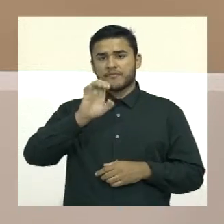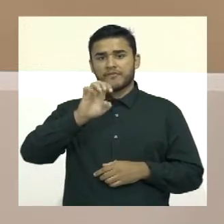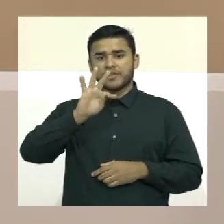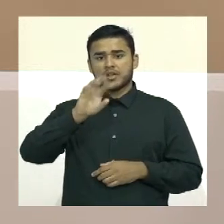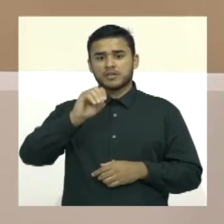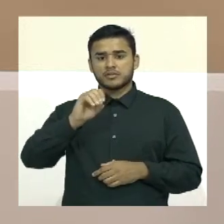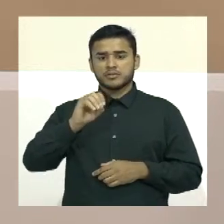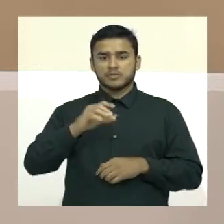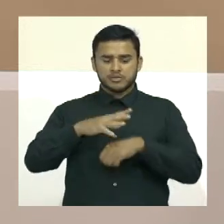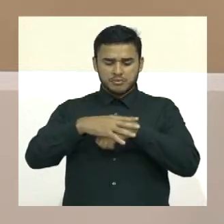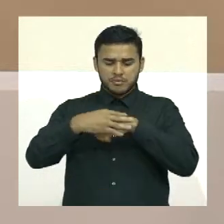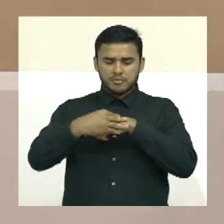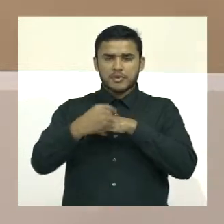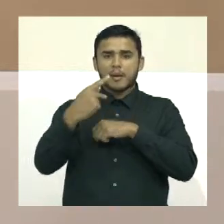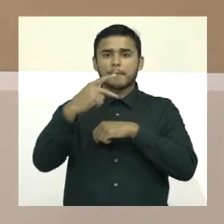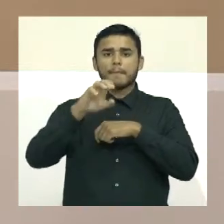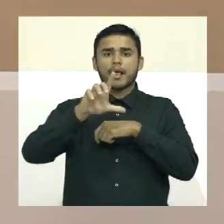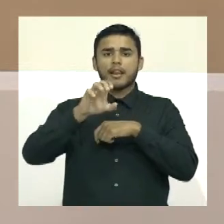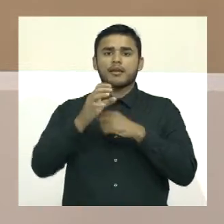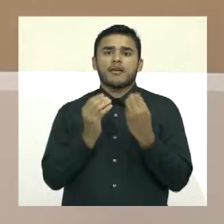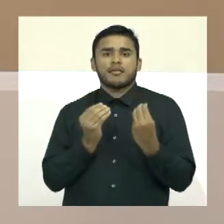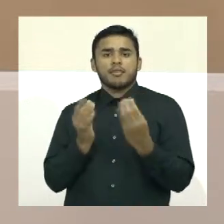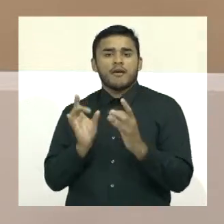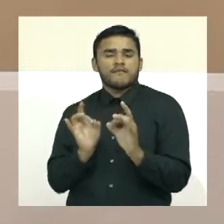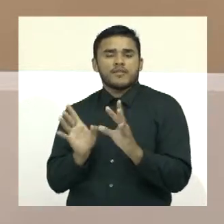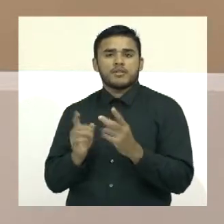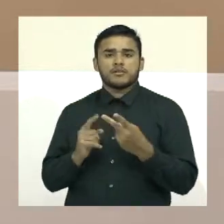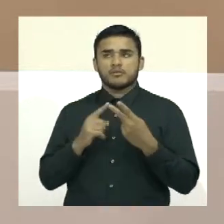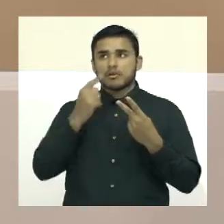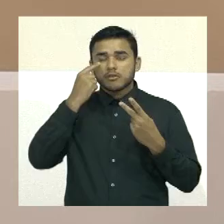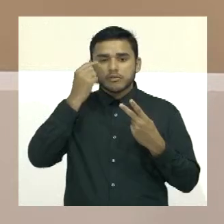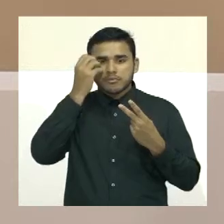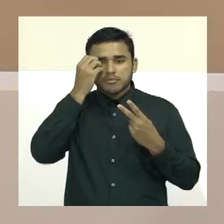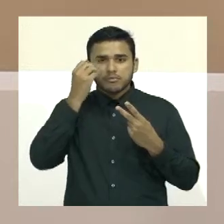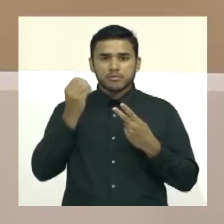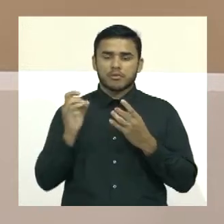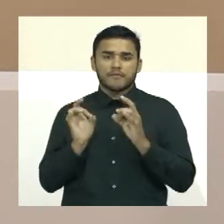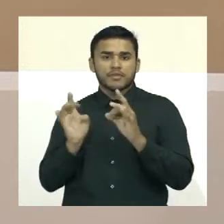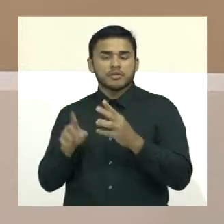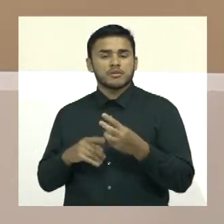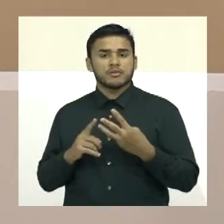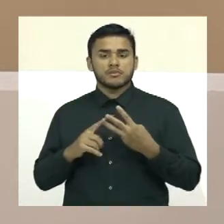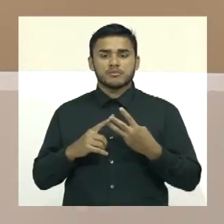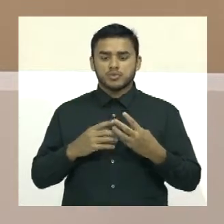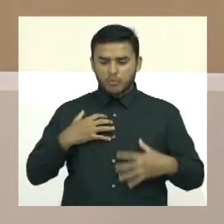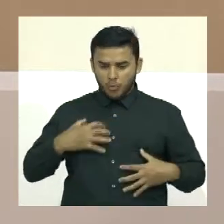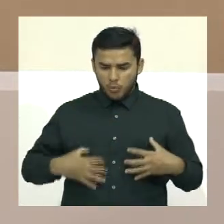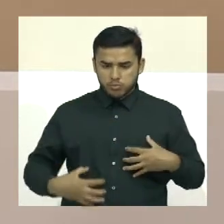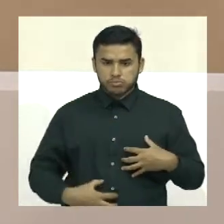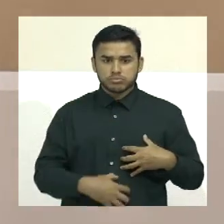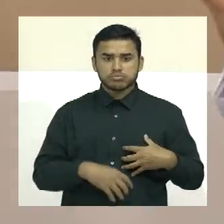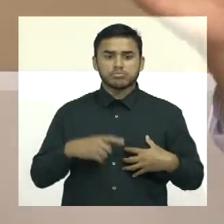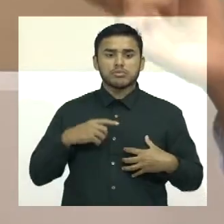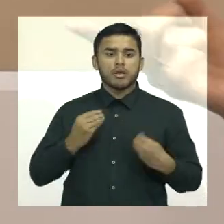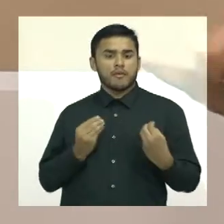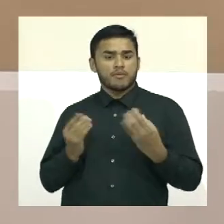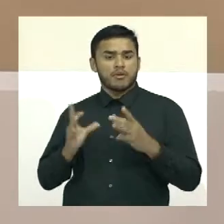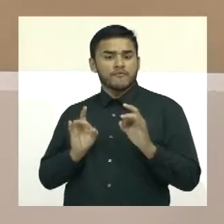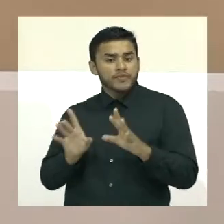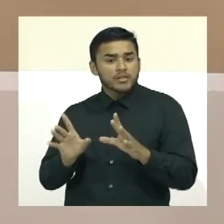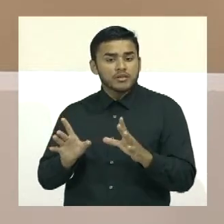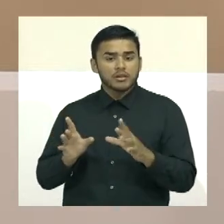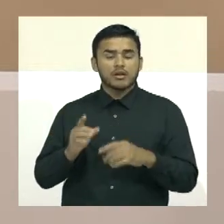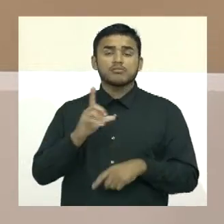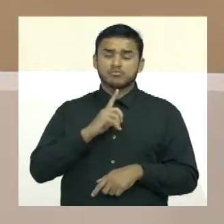a pele do bebê abortado, o olho do bebê abortado, os órgãos do bebê abortado. Então, existe um